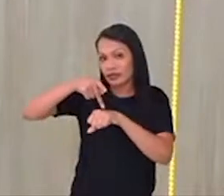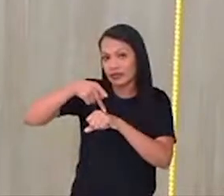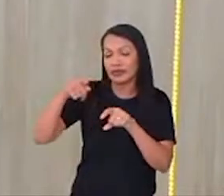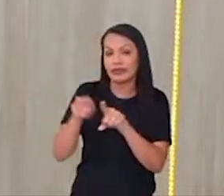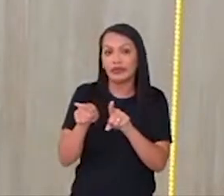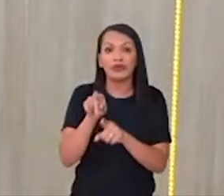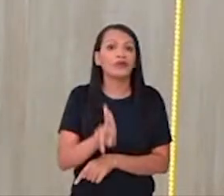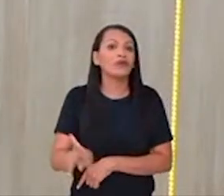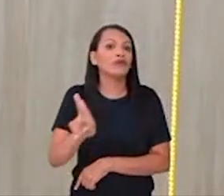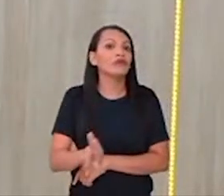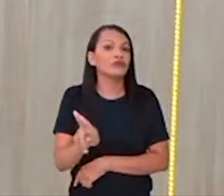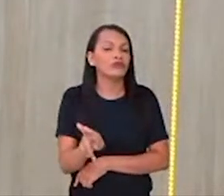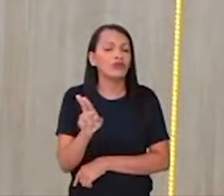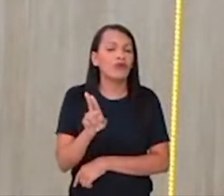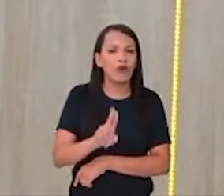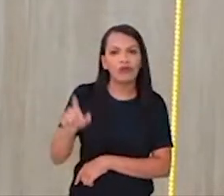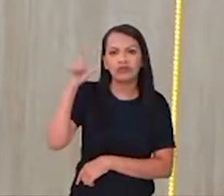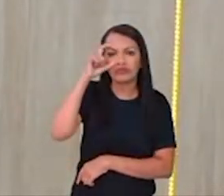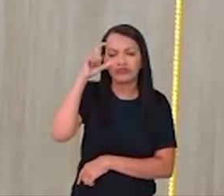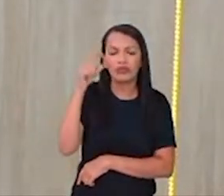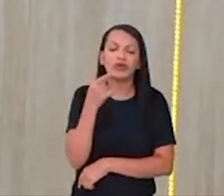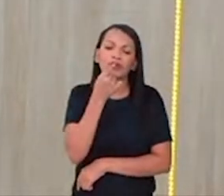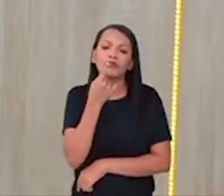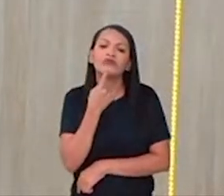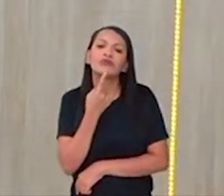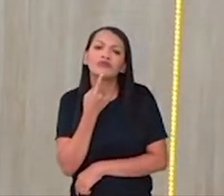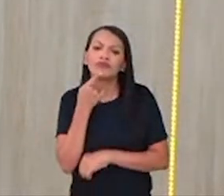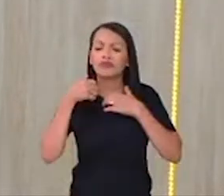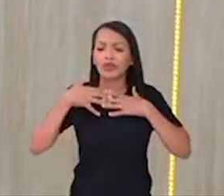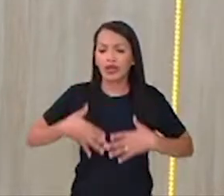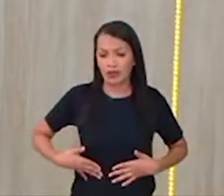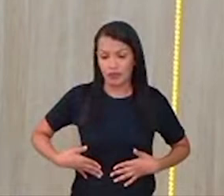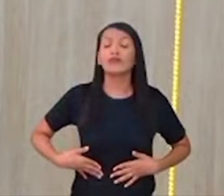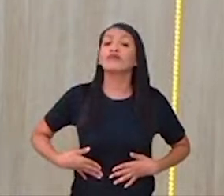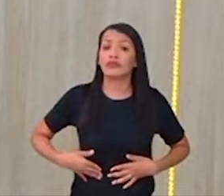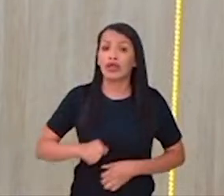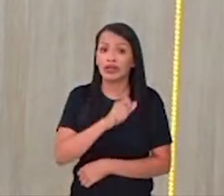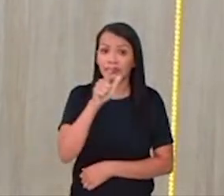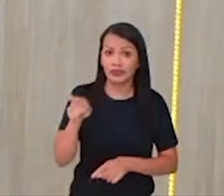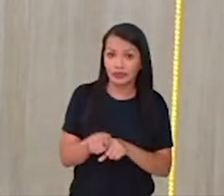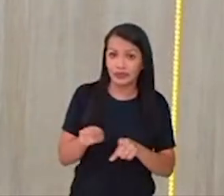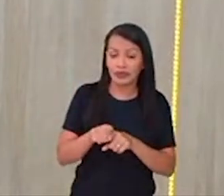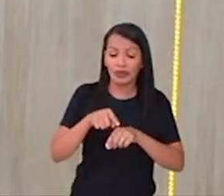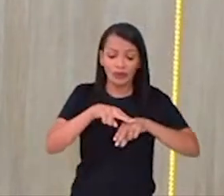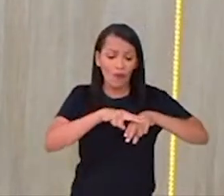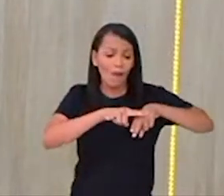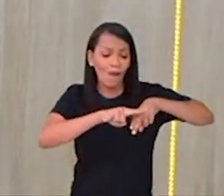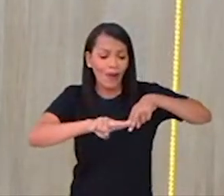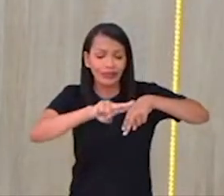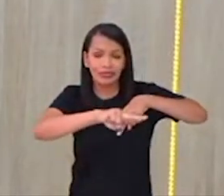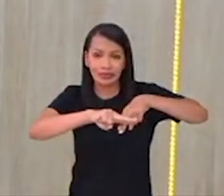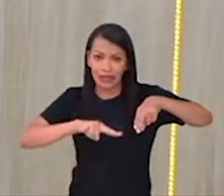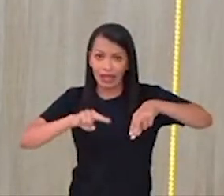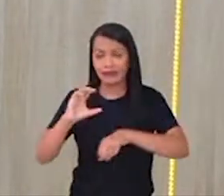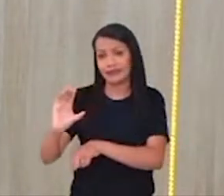uso um óculos arredondado. Hoje estou de batom vermelho, uma blusa azul e uma saia cinza escura, tá?